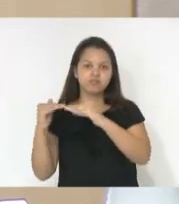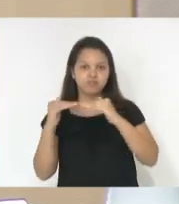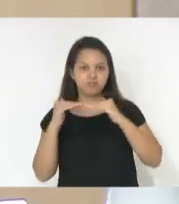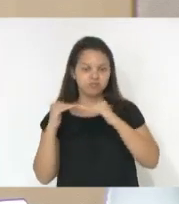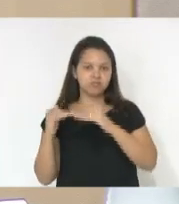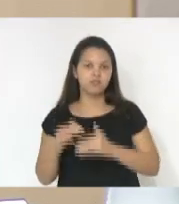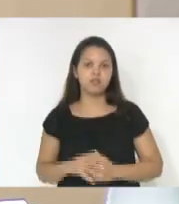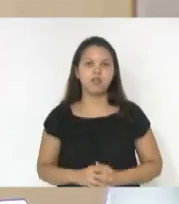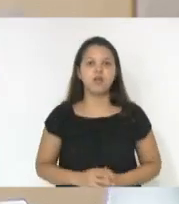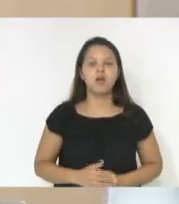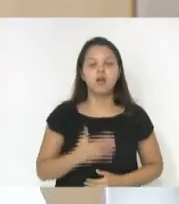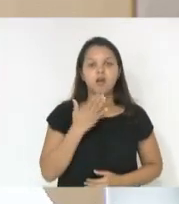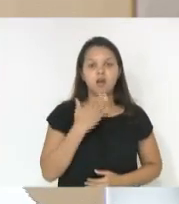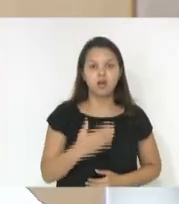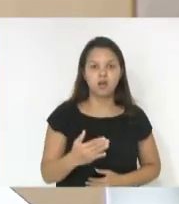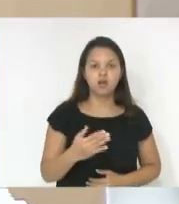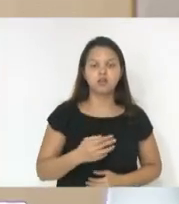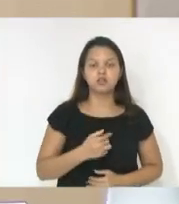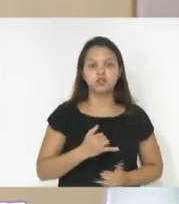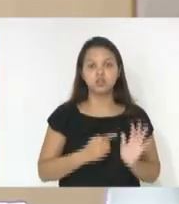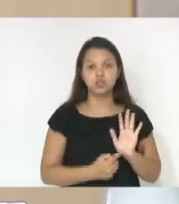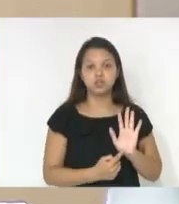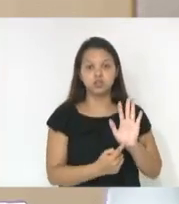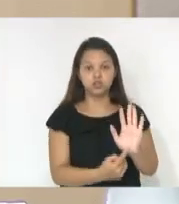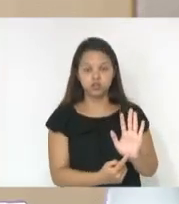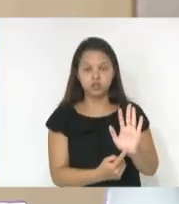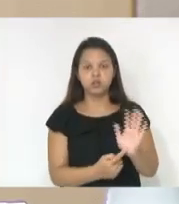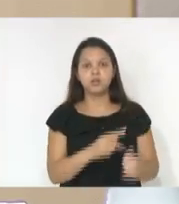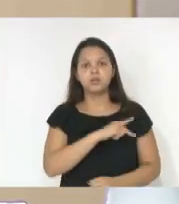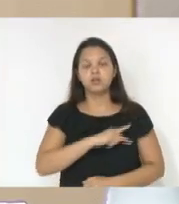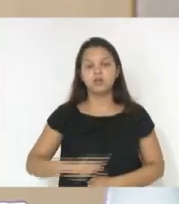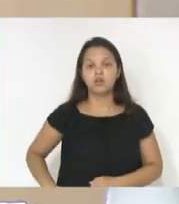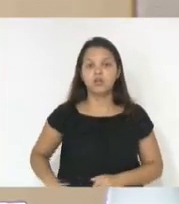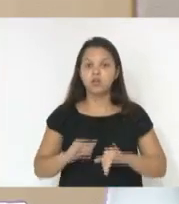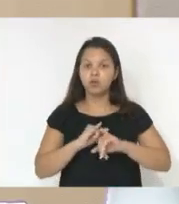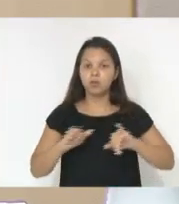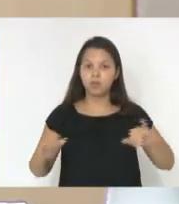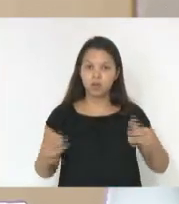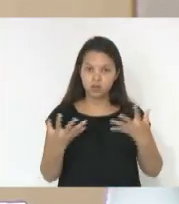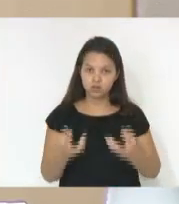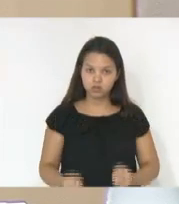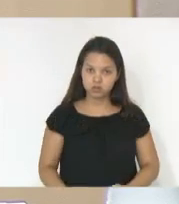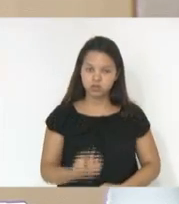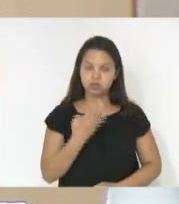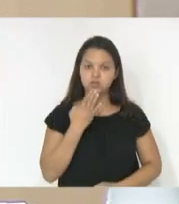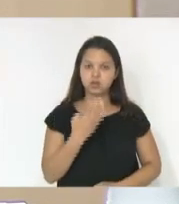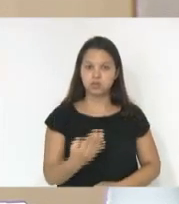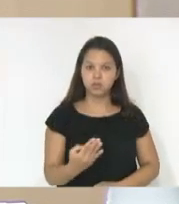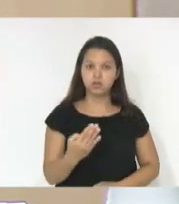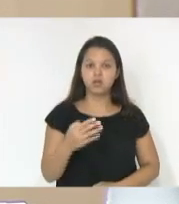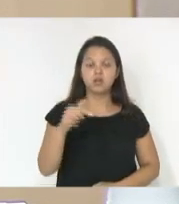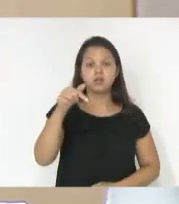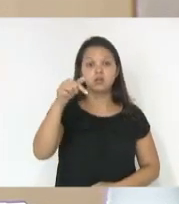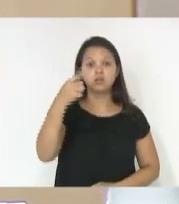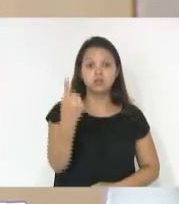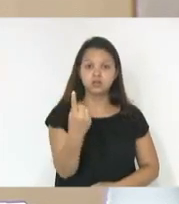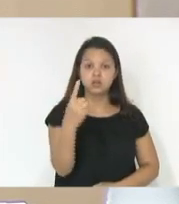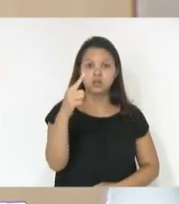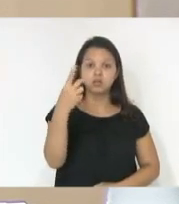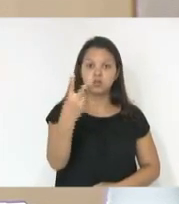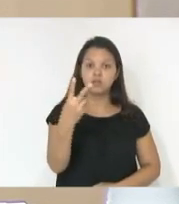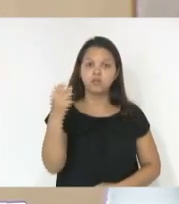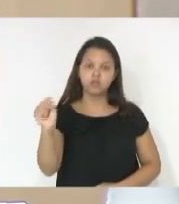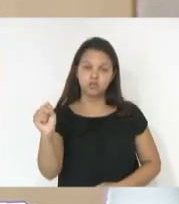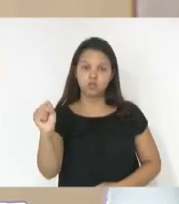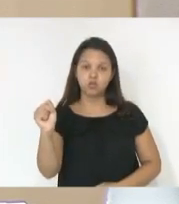unanimidade. Requerimentos e indicações. Esta presidência comunica que defere os seguintes requerimentos. Requerimento